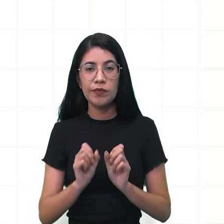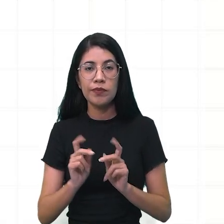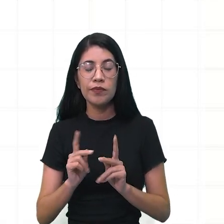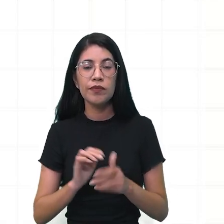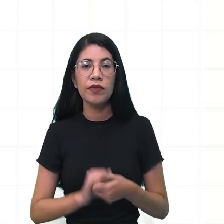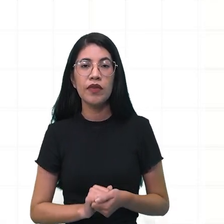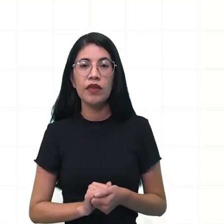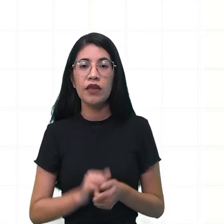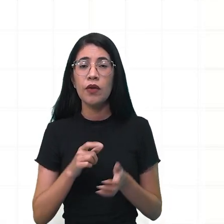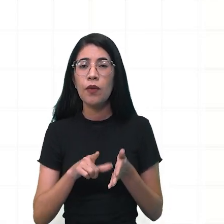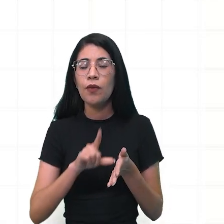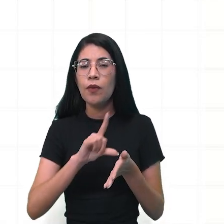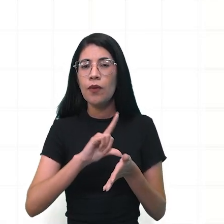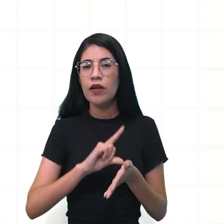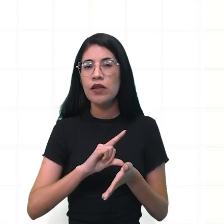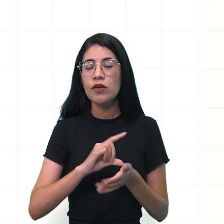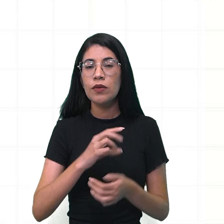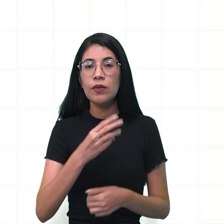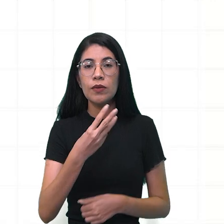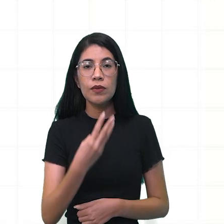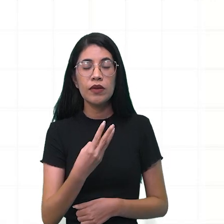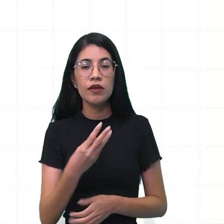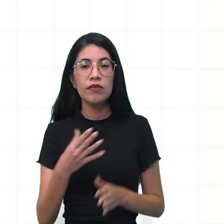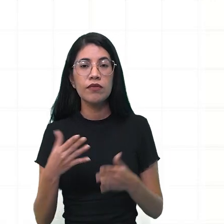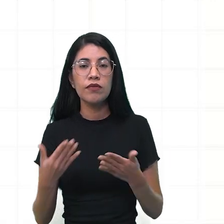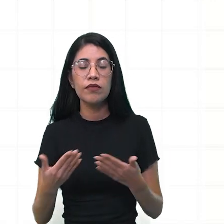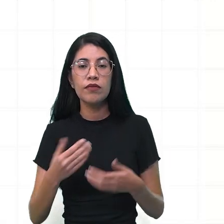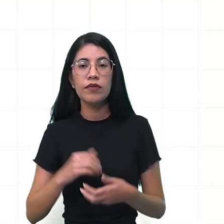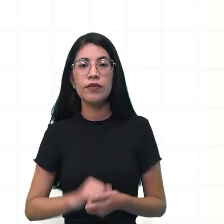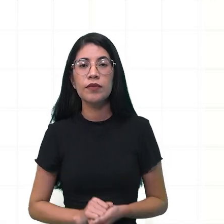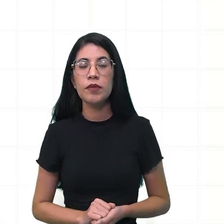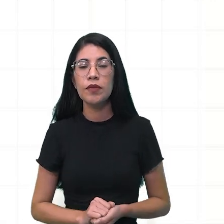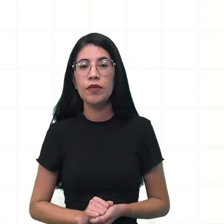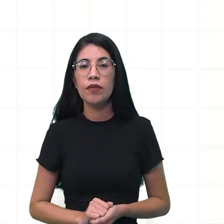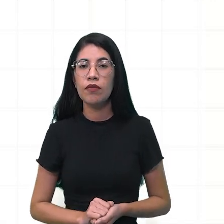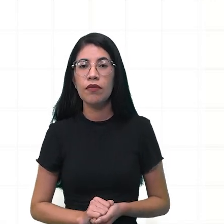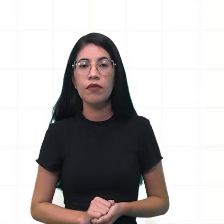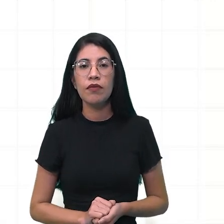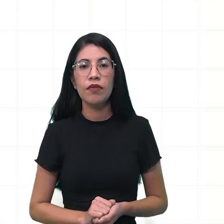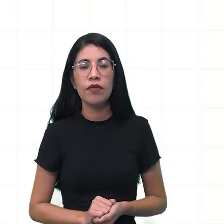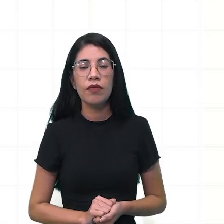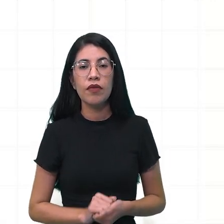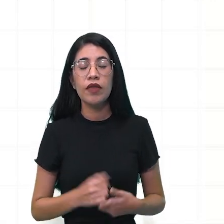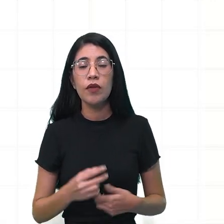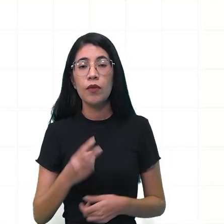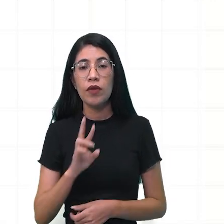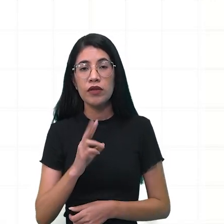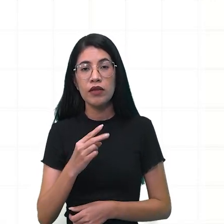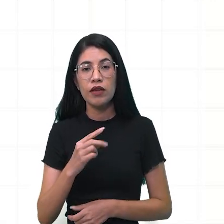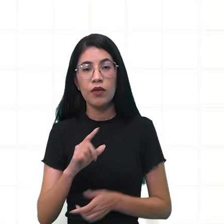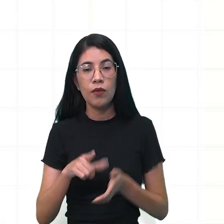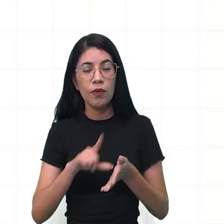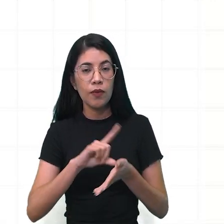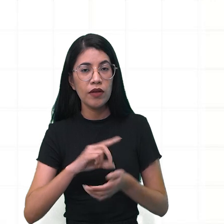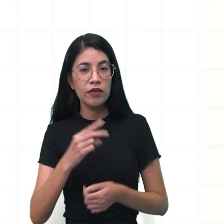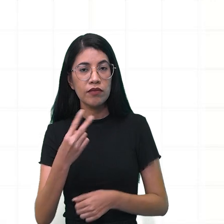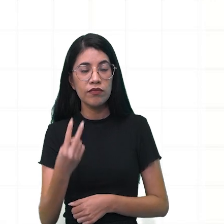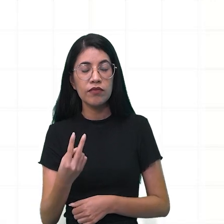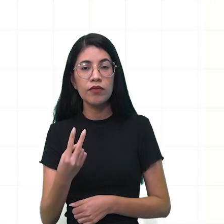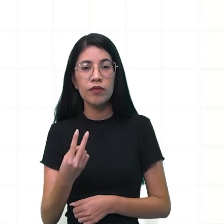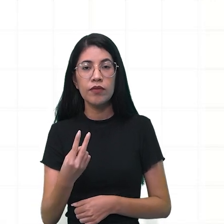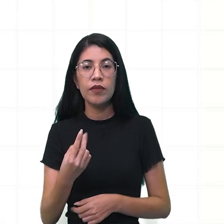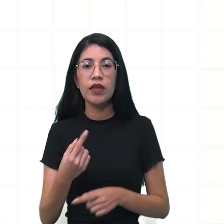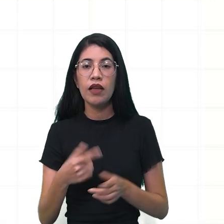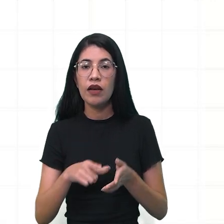é o antecessor de 3? Ah, professor, o antecessor de 3 vai ser o 2, porque é o número que